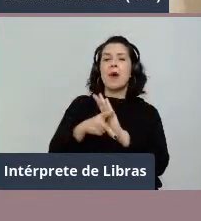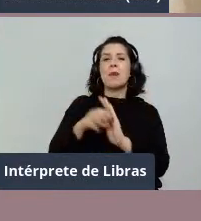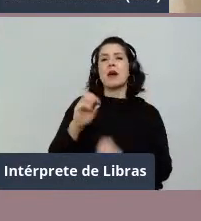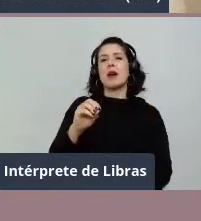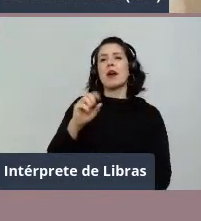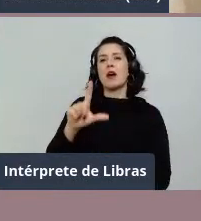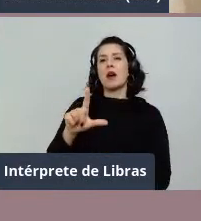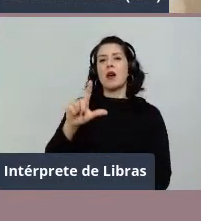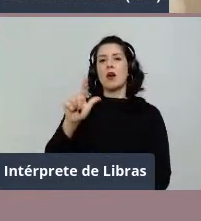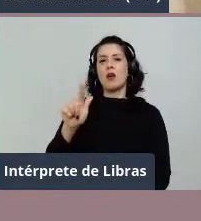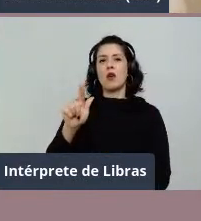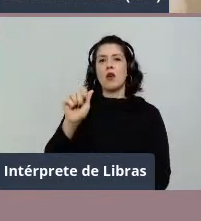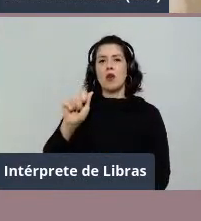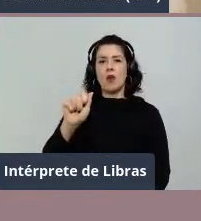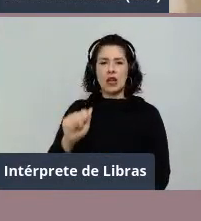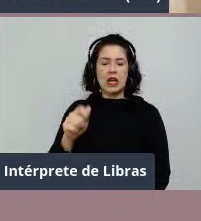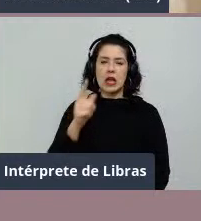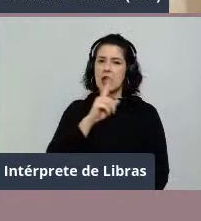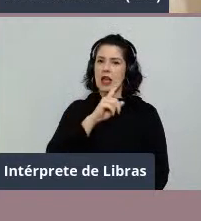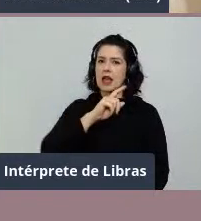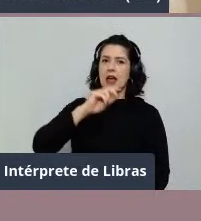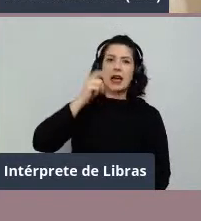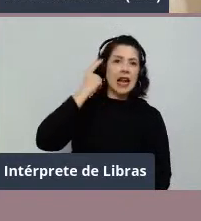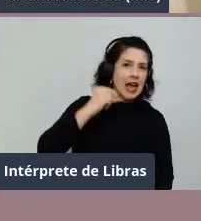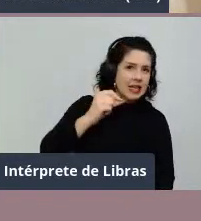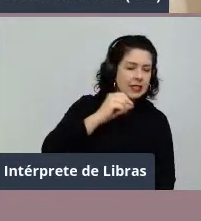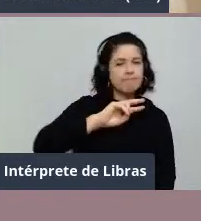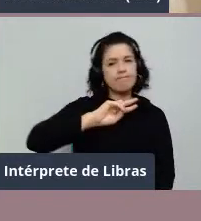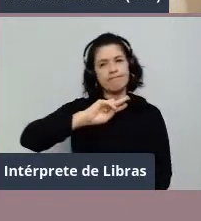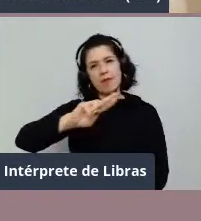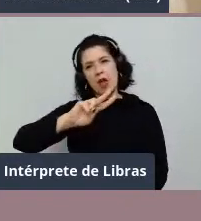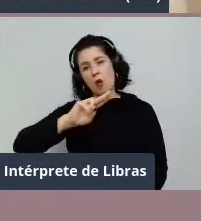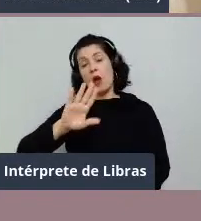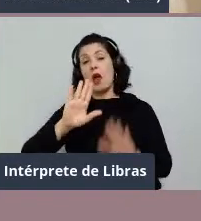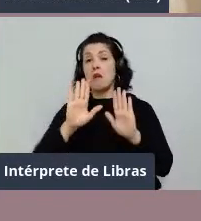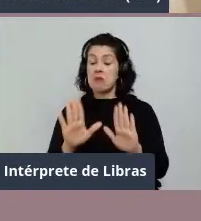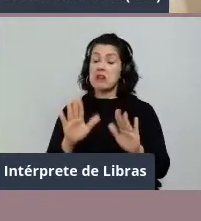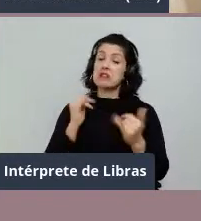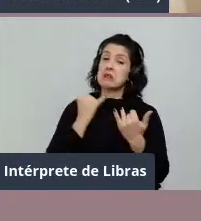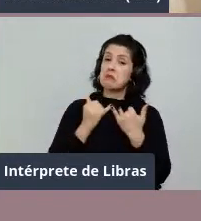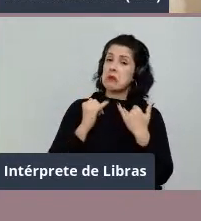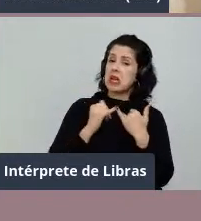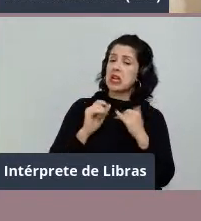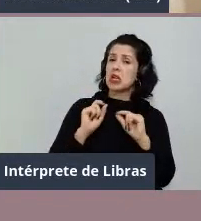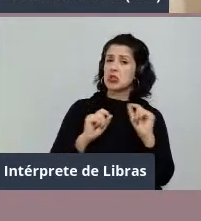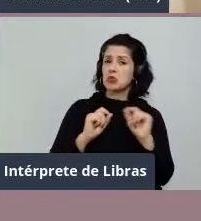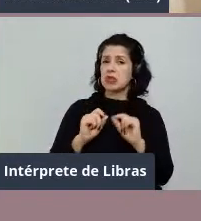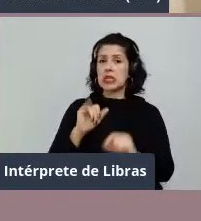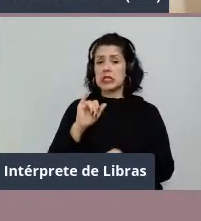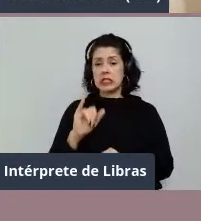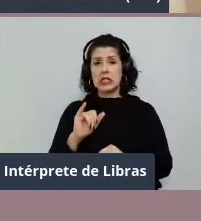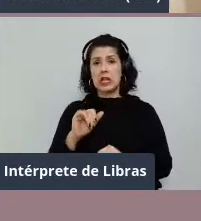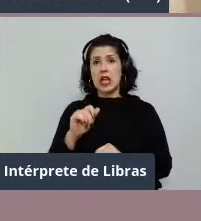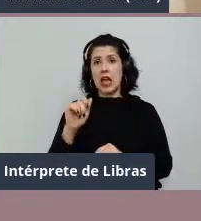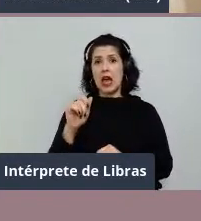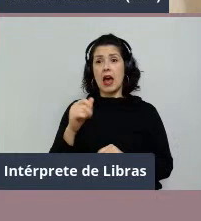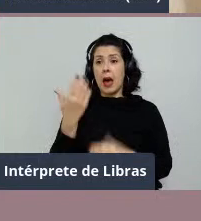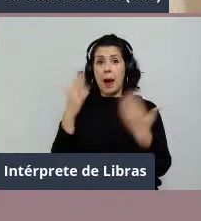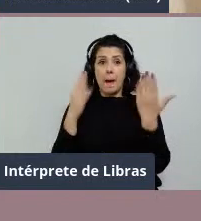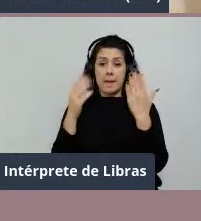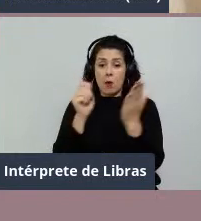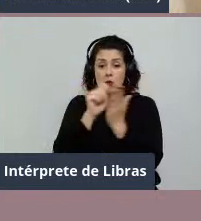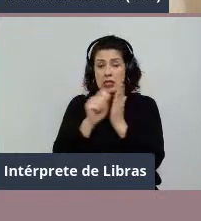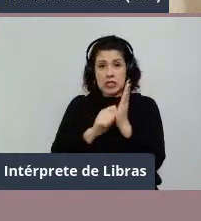da Clarice Lispector, mas de alguma forma parece que se a mão que escreve é da